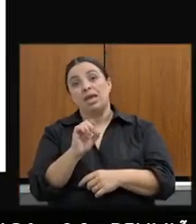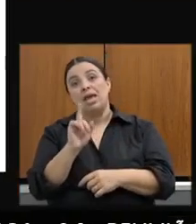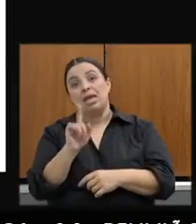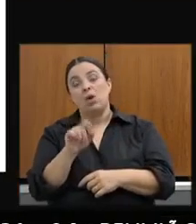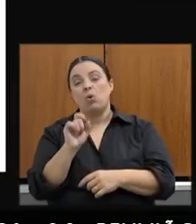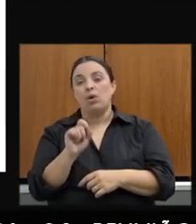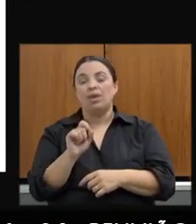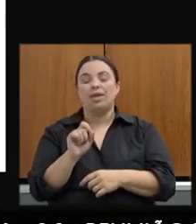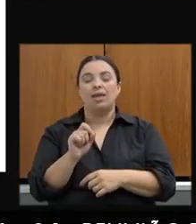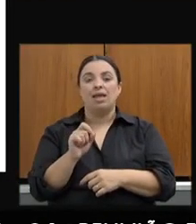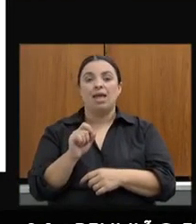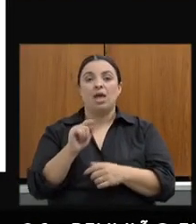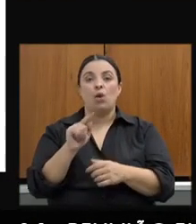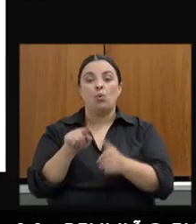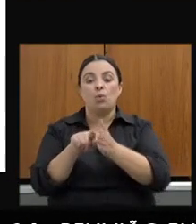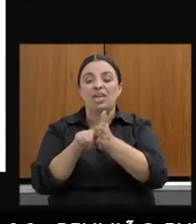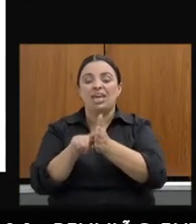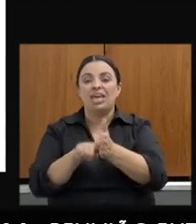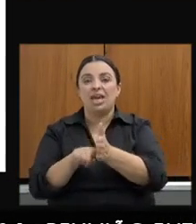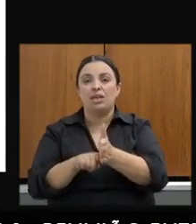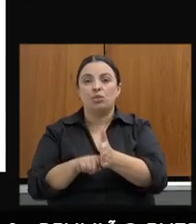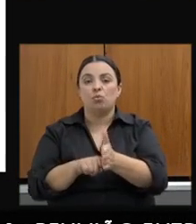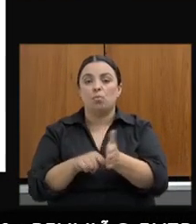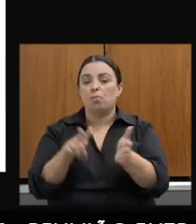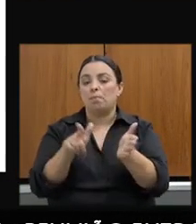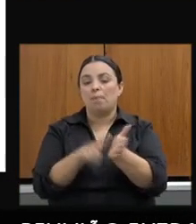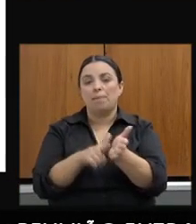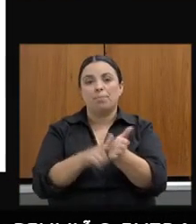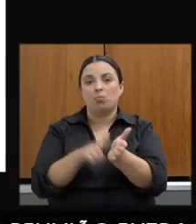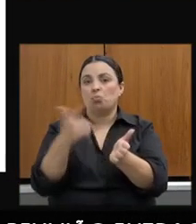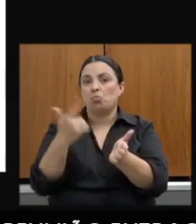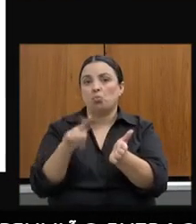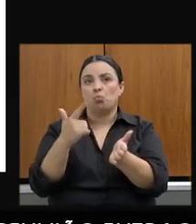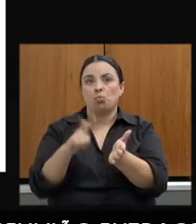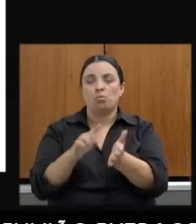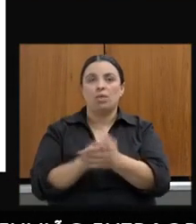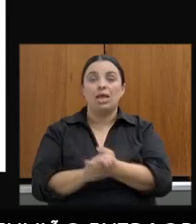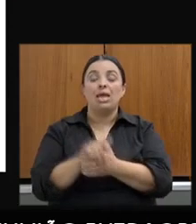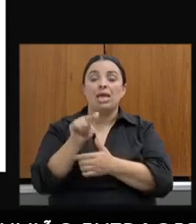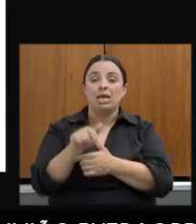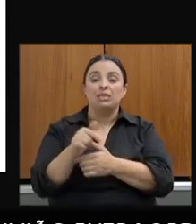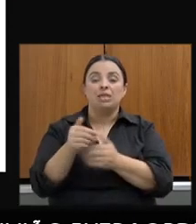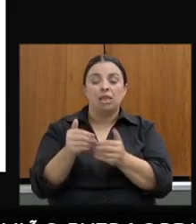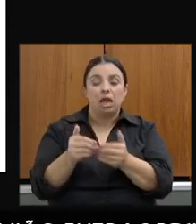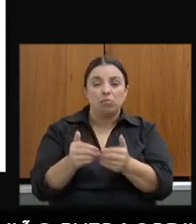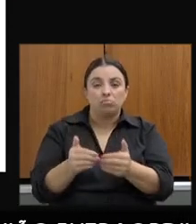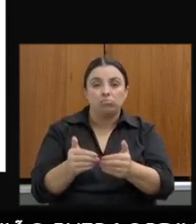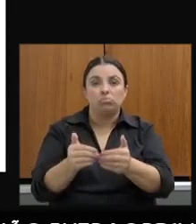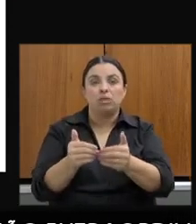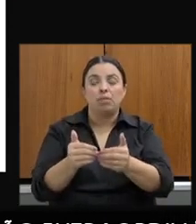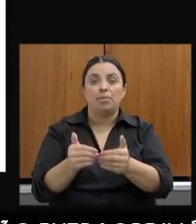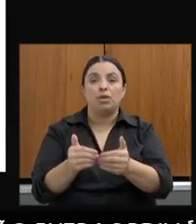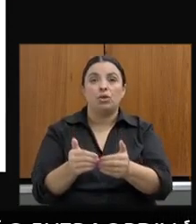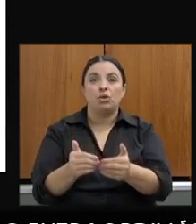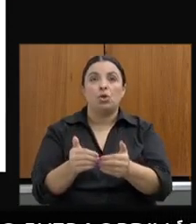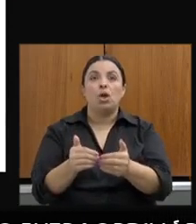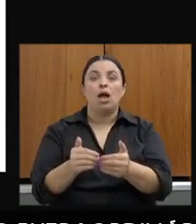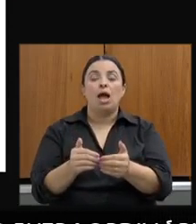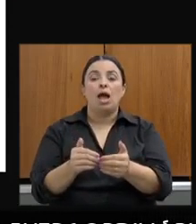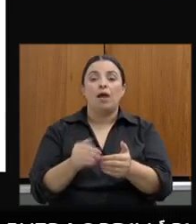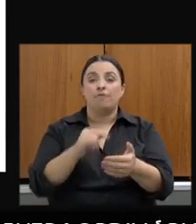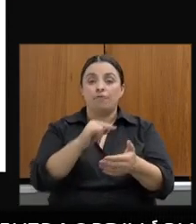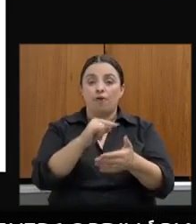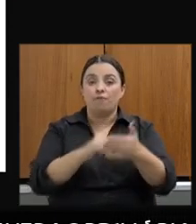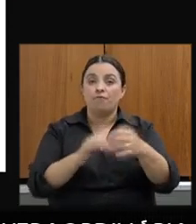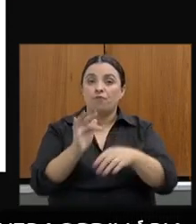nosso sistema e o judiciário então encontra-se em da em andamento a formalização dos expedients